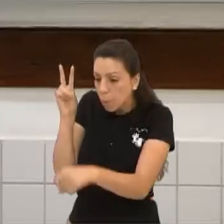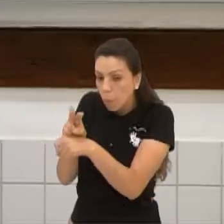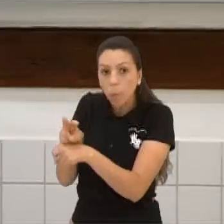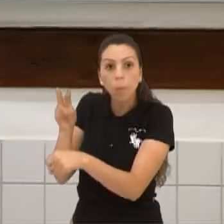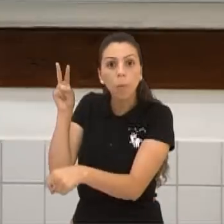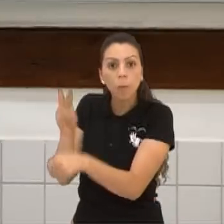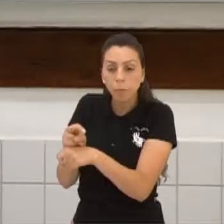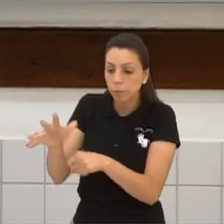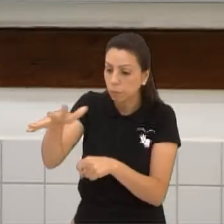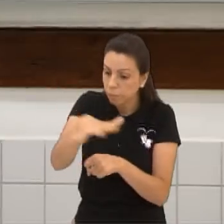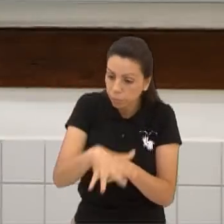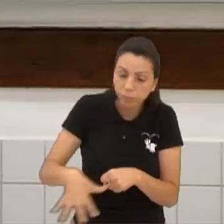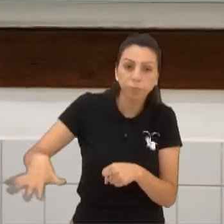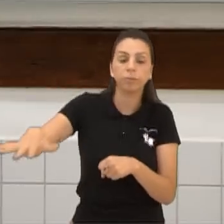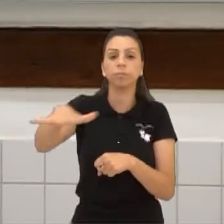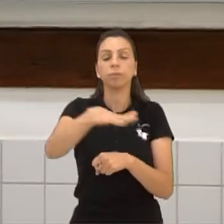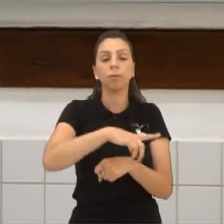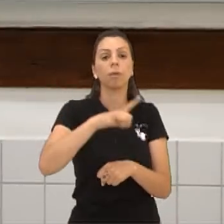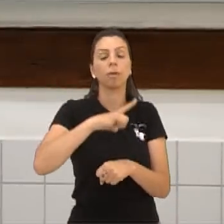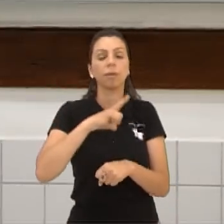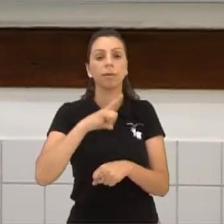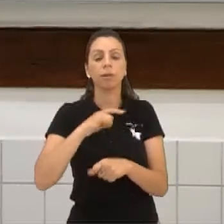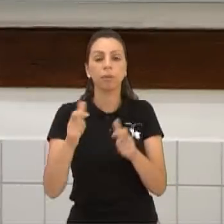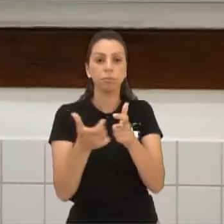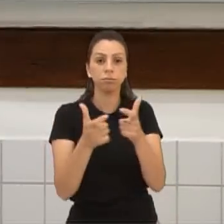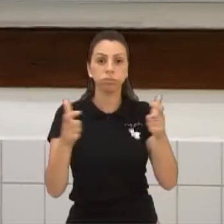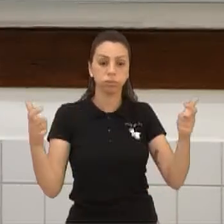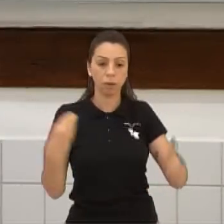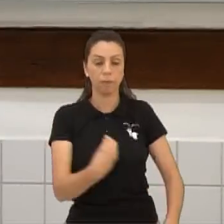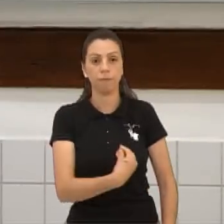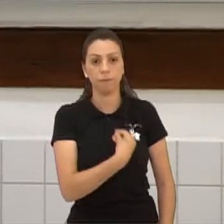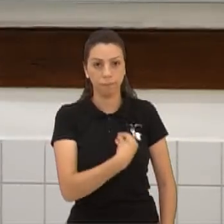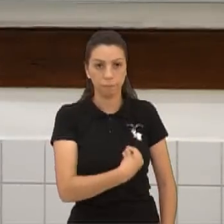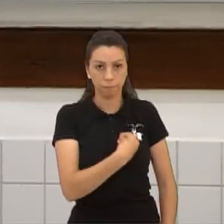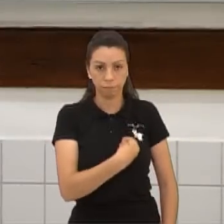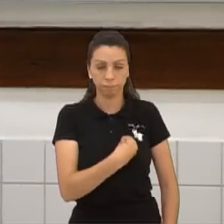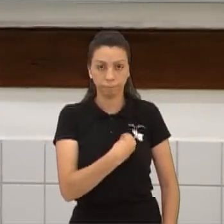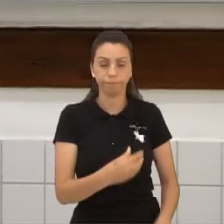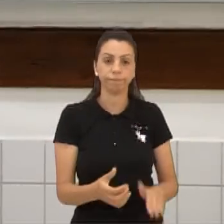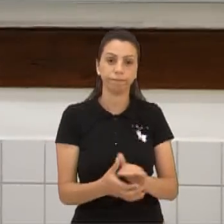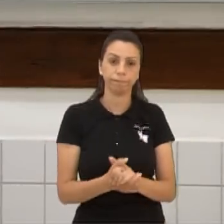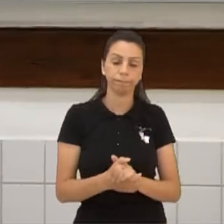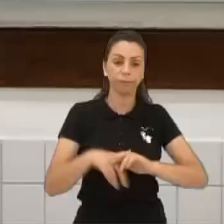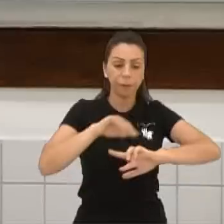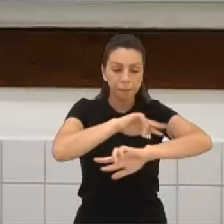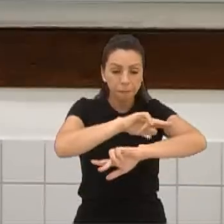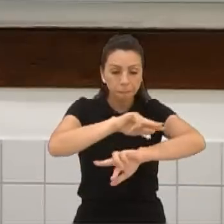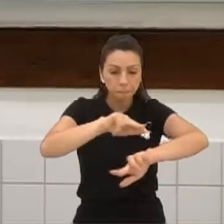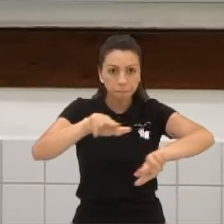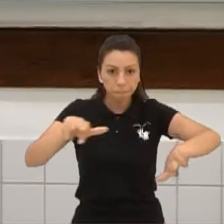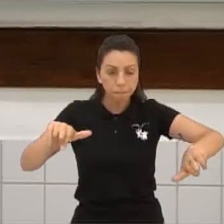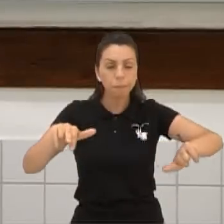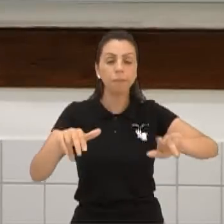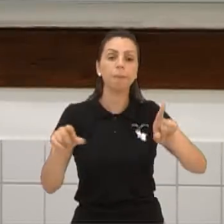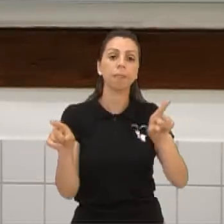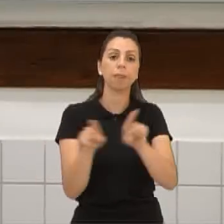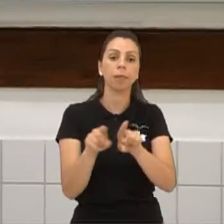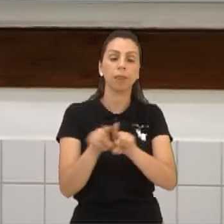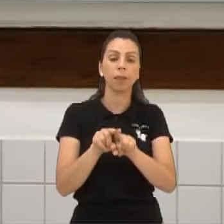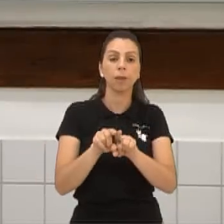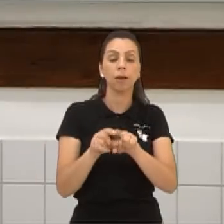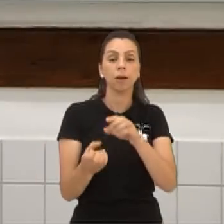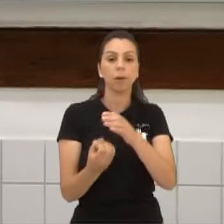locais onde nós temos maior concentração de seres vivos, maior concentração de variabilidade, maior concentração